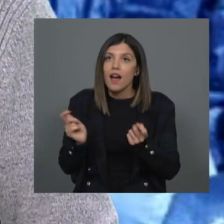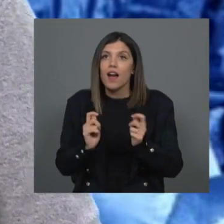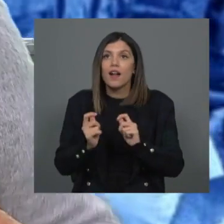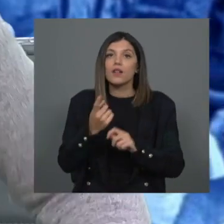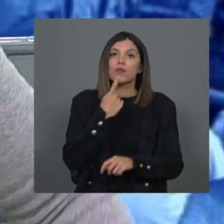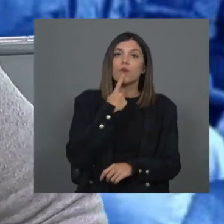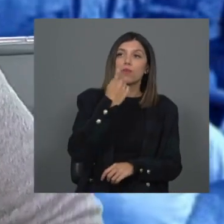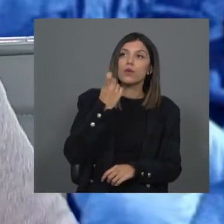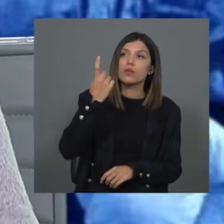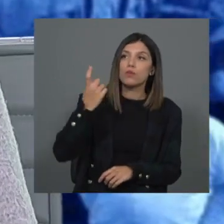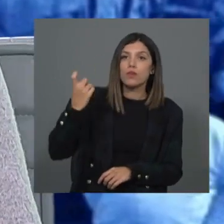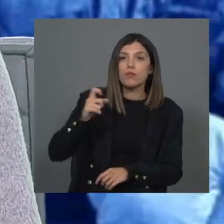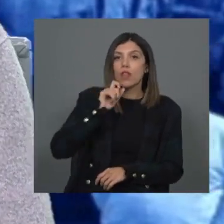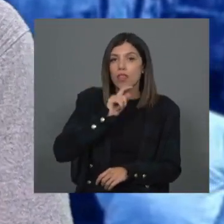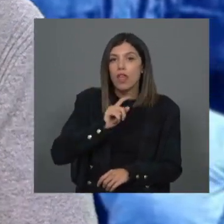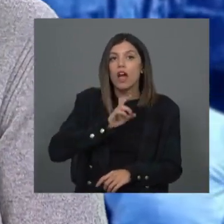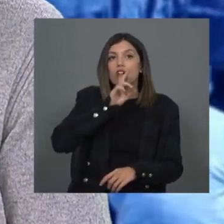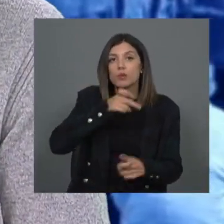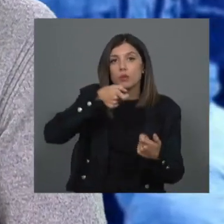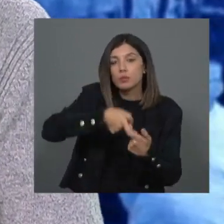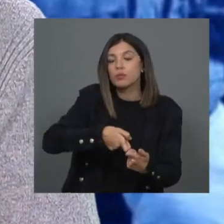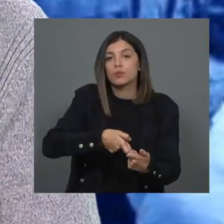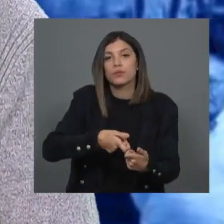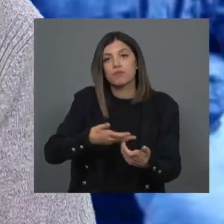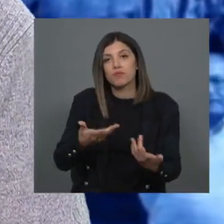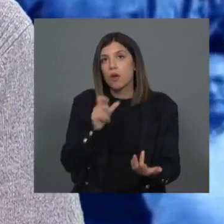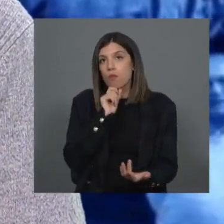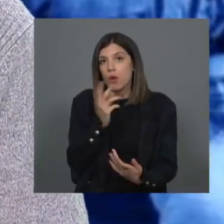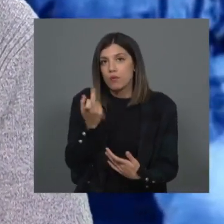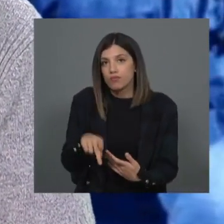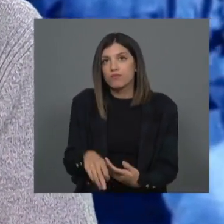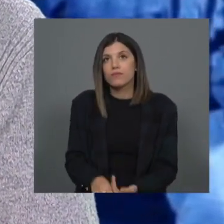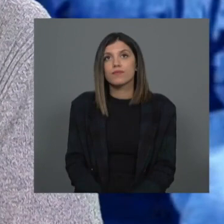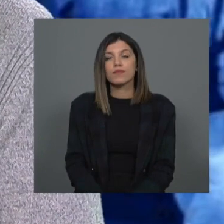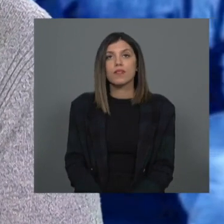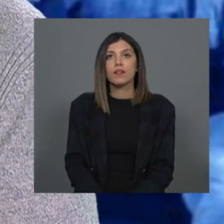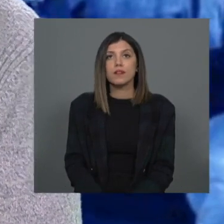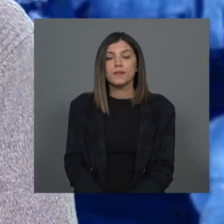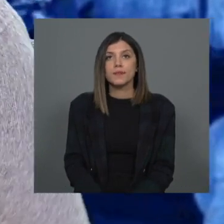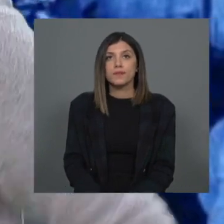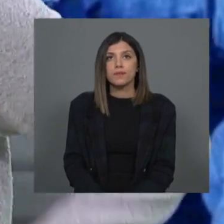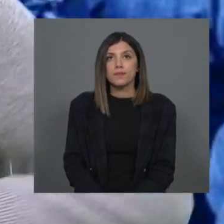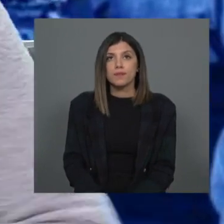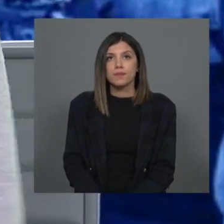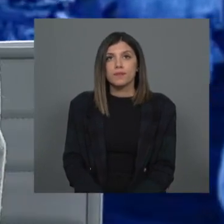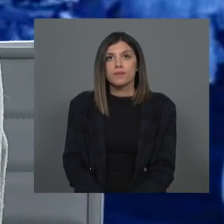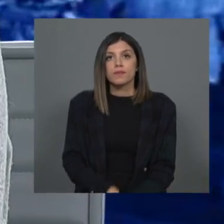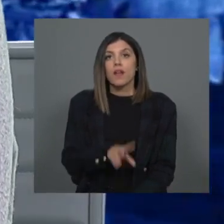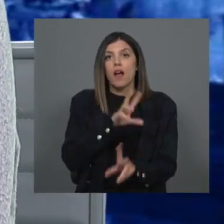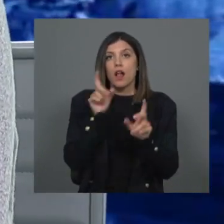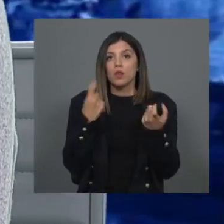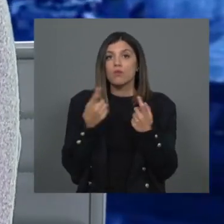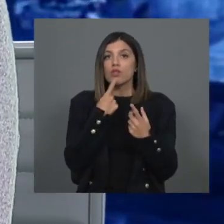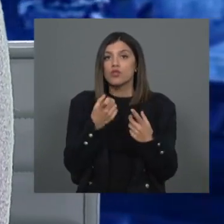partir da própria experiência, possam ser, enfim, dilucidadas ou aprofundadas com o Padre José Frazão